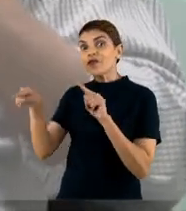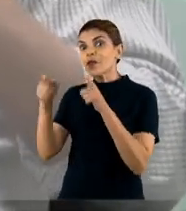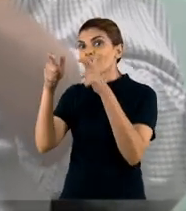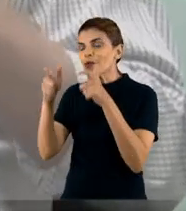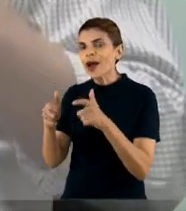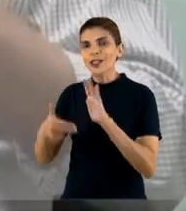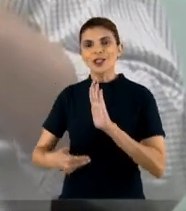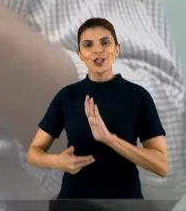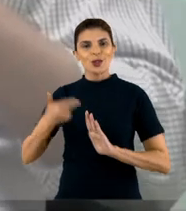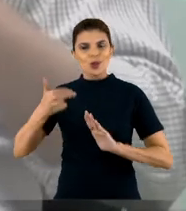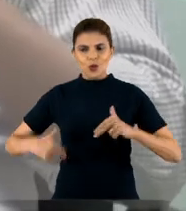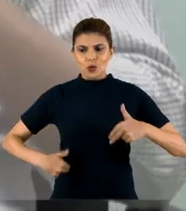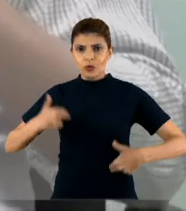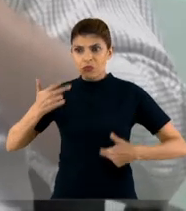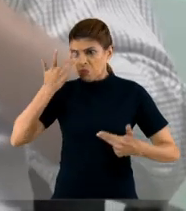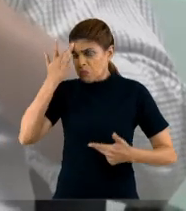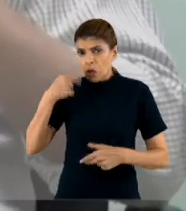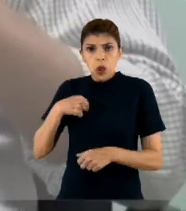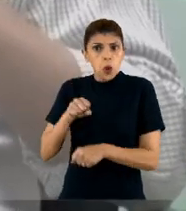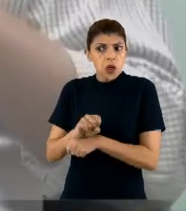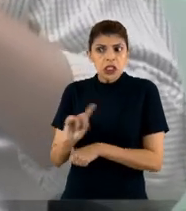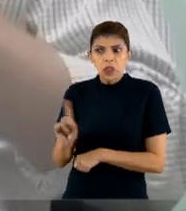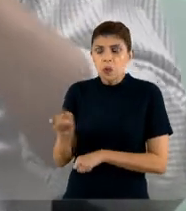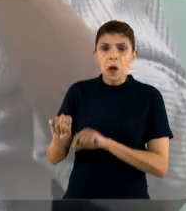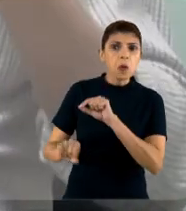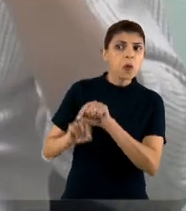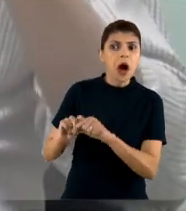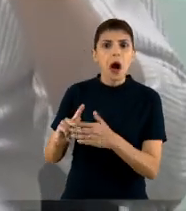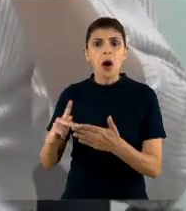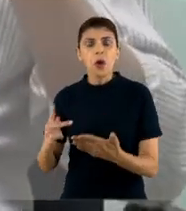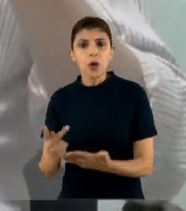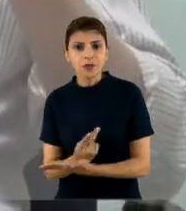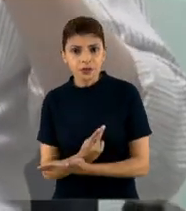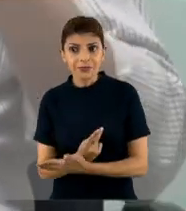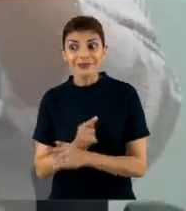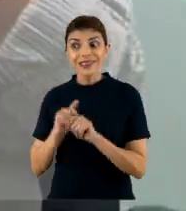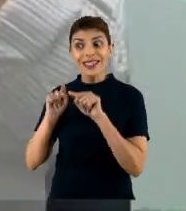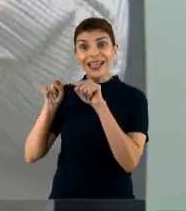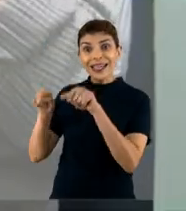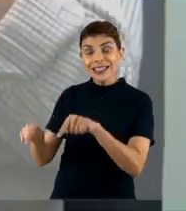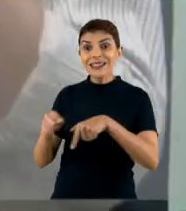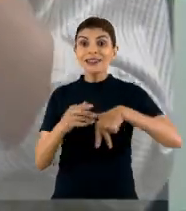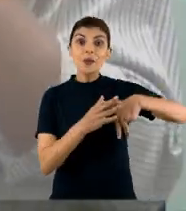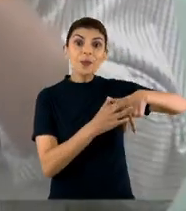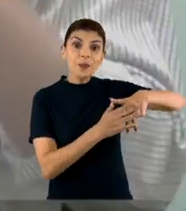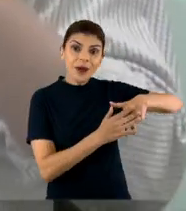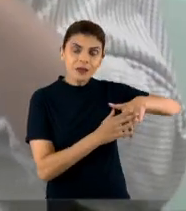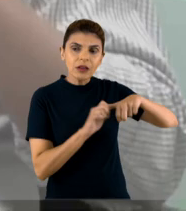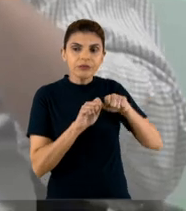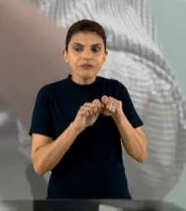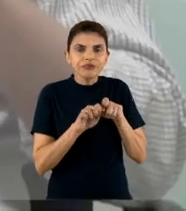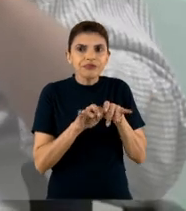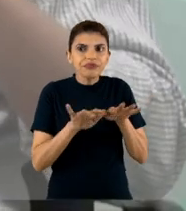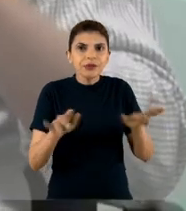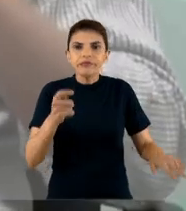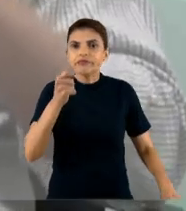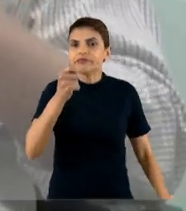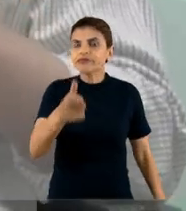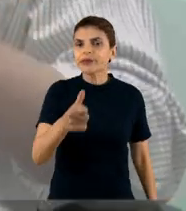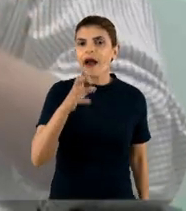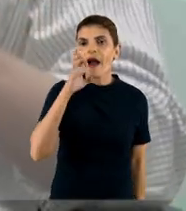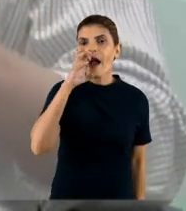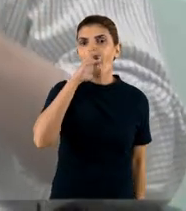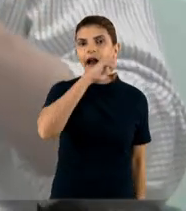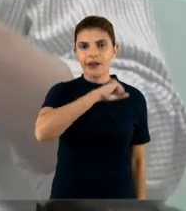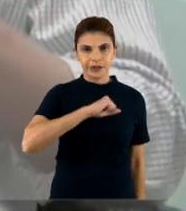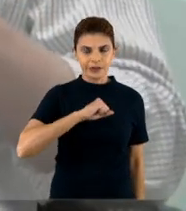paciente foi colocado na unidade cirúrgica, onde ninguém estava preparado para aquilo, ninguém esperava que isso fosse acontecer. E o